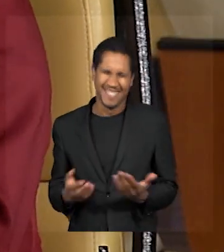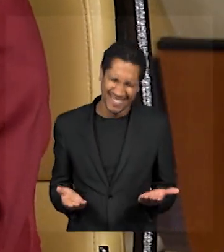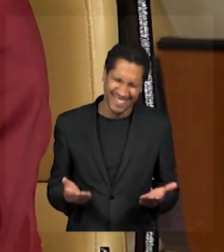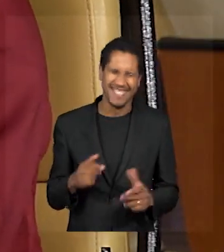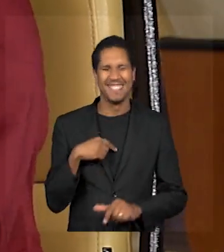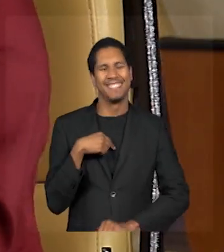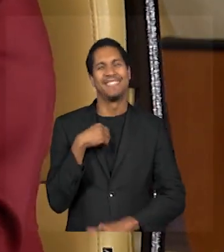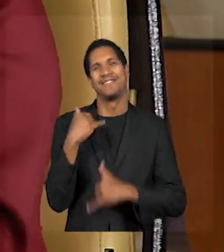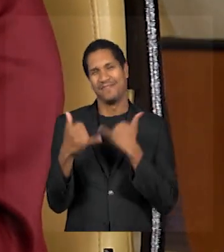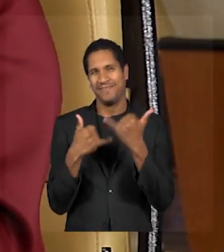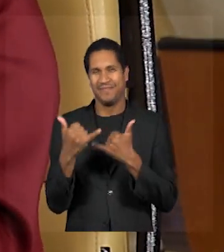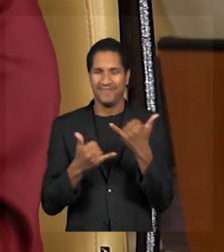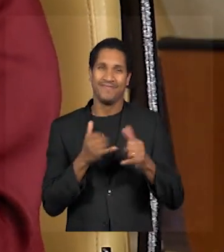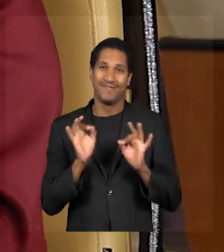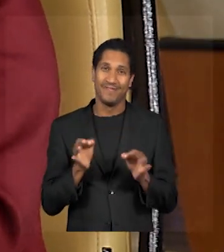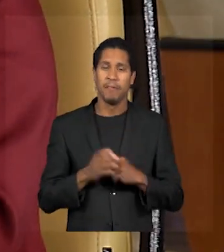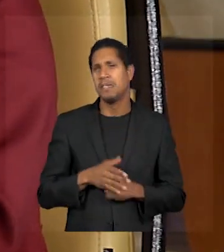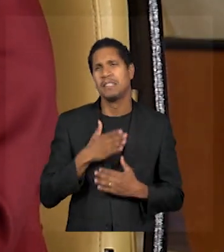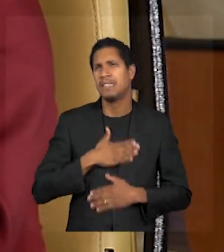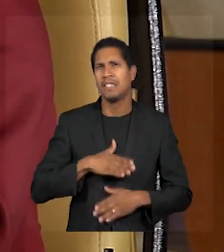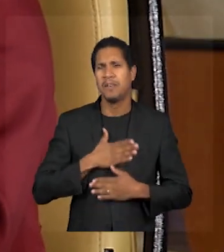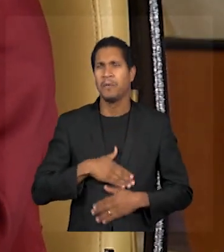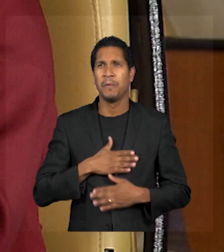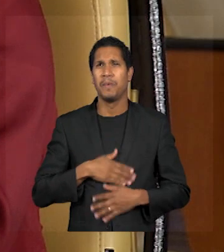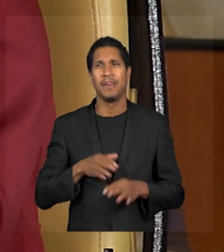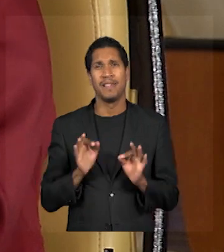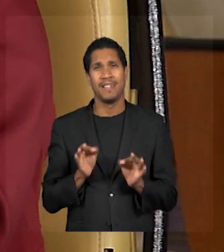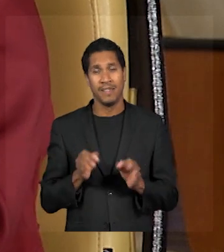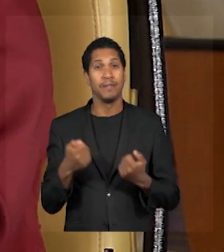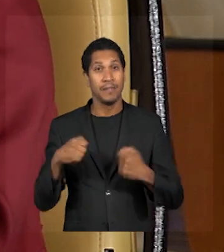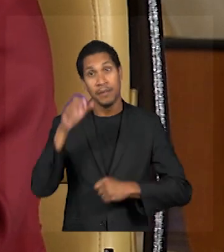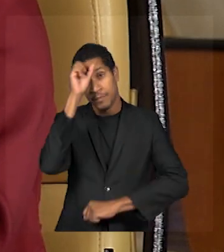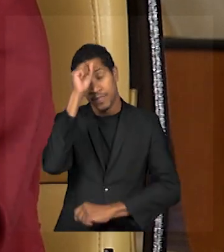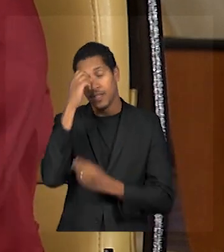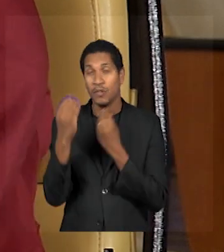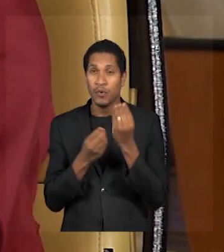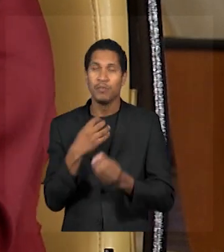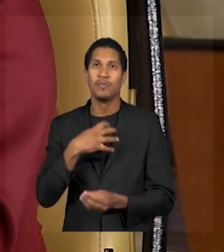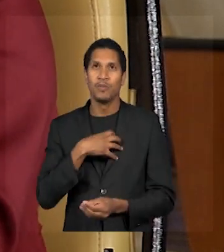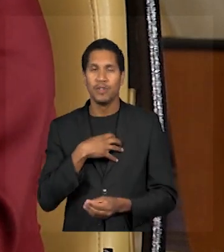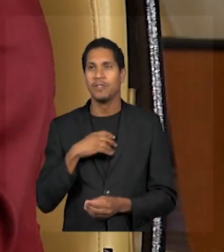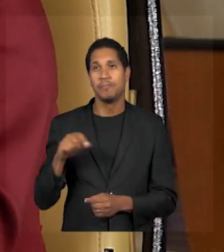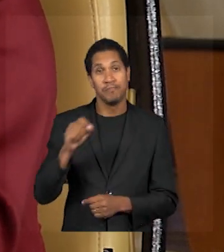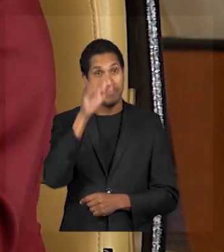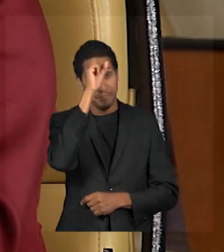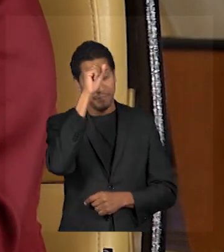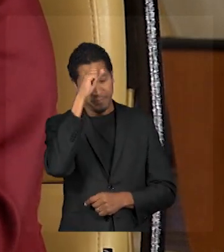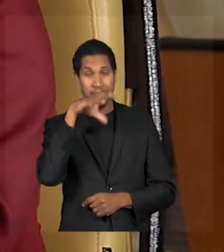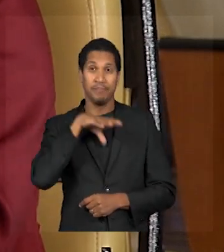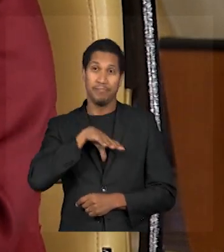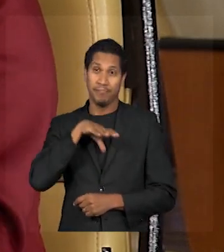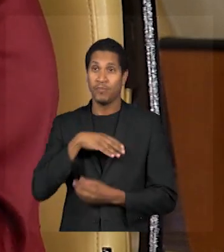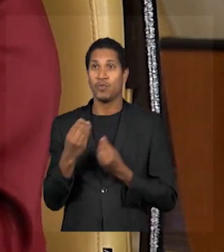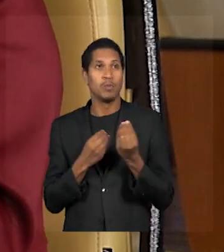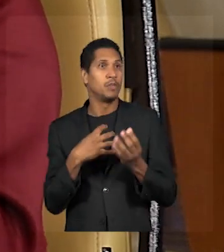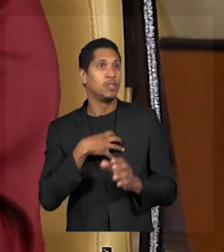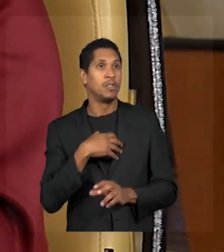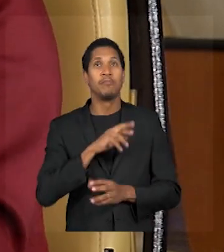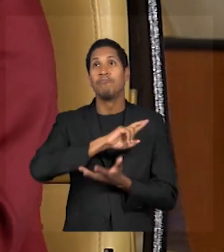sinais diferentes. Mas isso está tranquilo, né? E a gente tem que aprender, de uma forma geral. A gente não aprendeu com o português a trabalhar